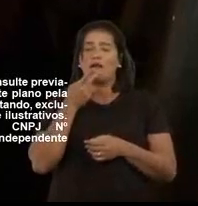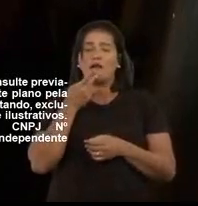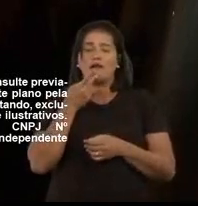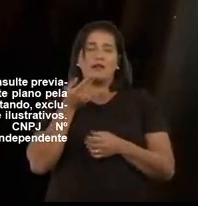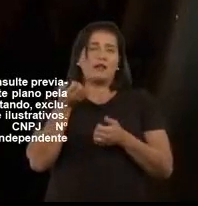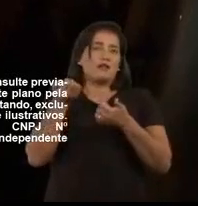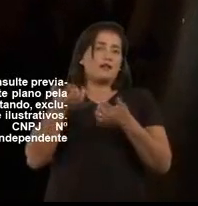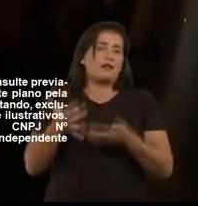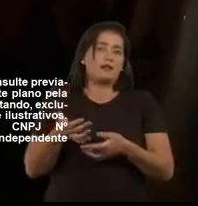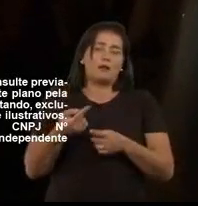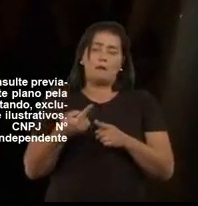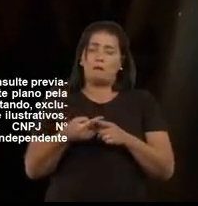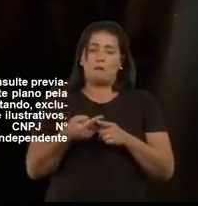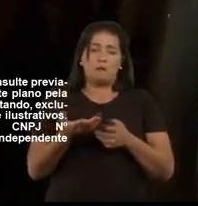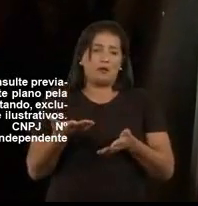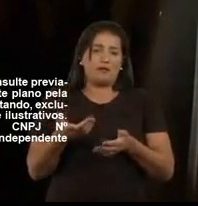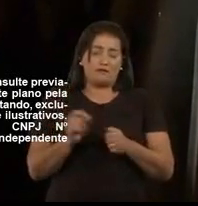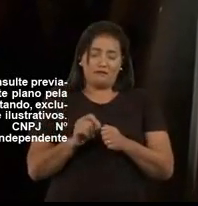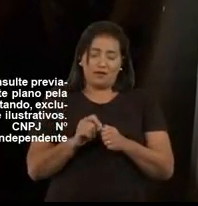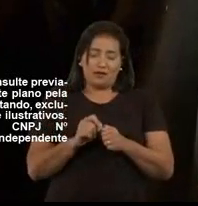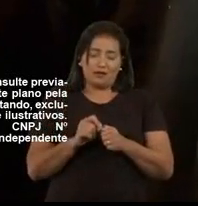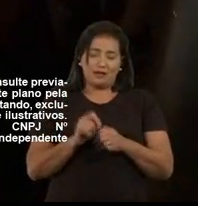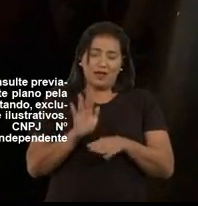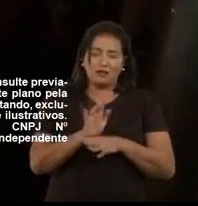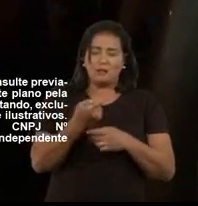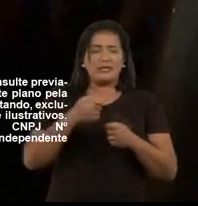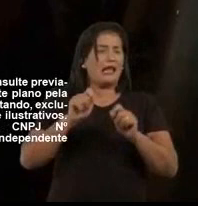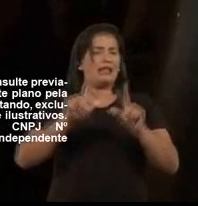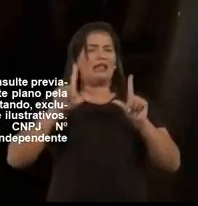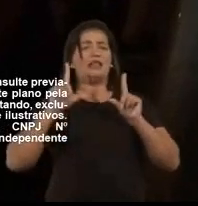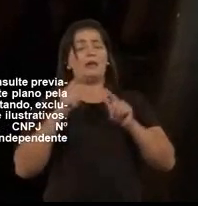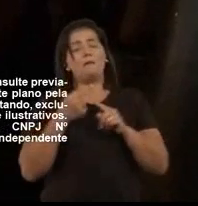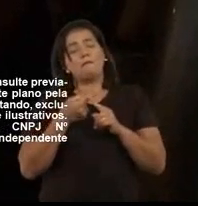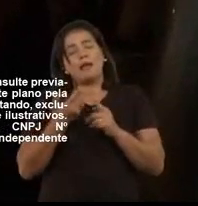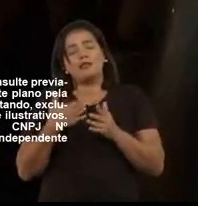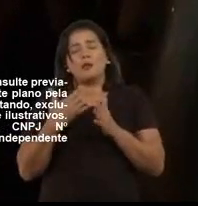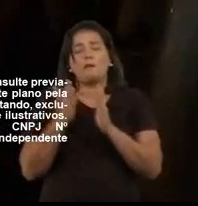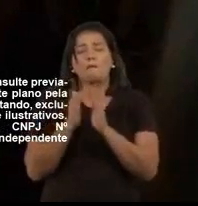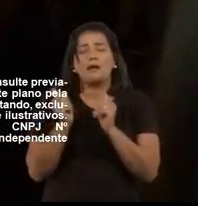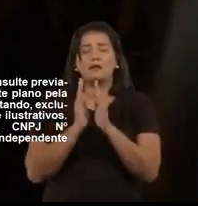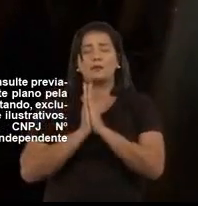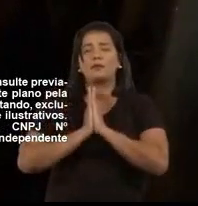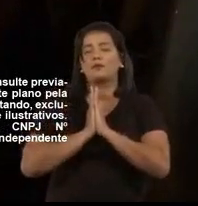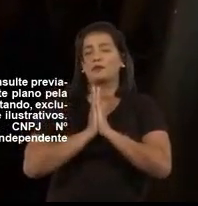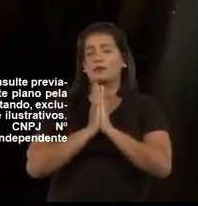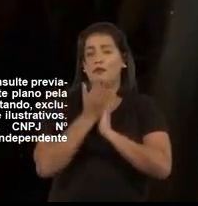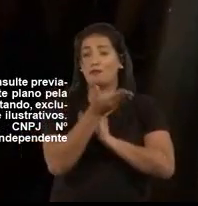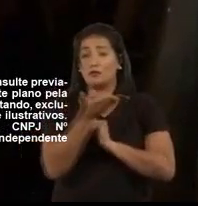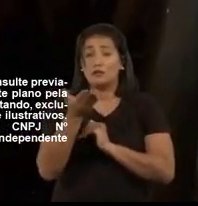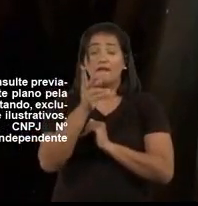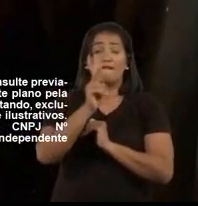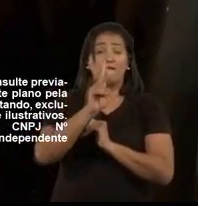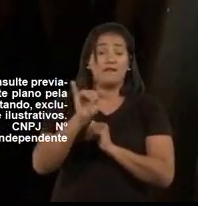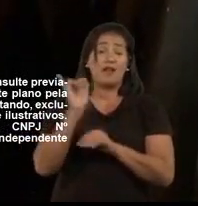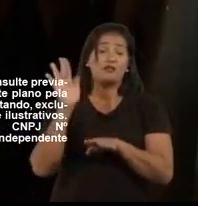minha na minha vida porque o que é um faz a outra não precisa ficar sabendo mas agora eu tô fazendo um apelo para vocês vocês vão tá